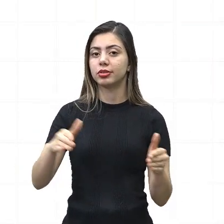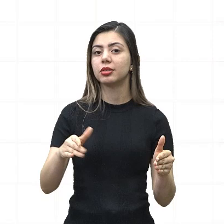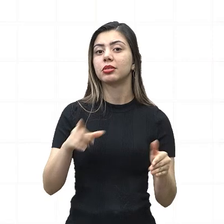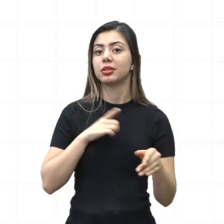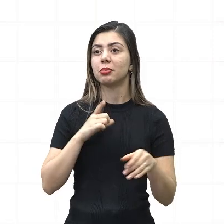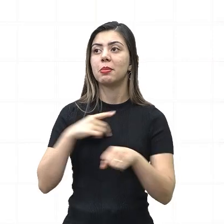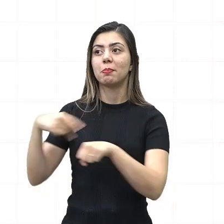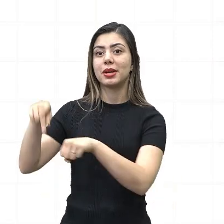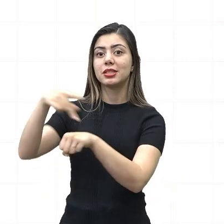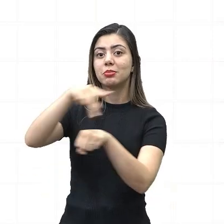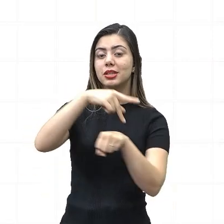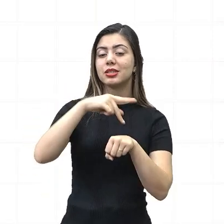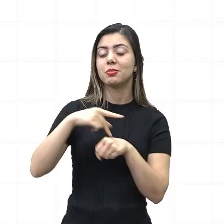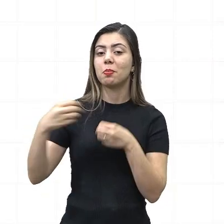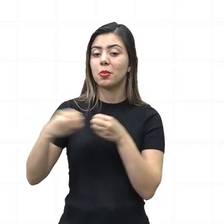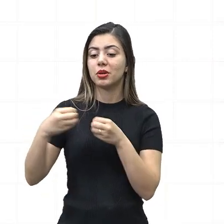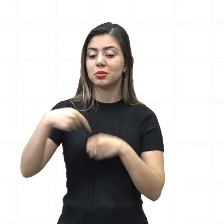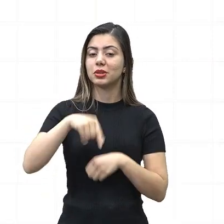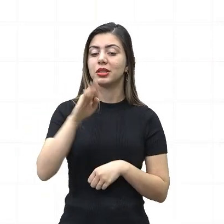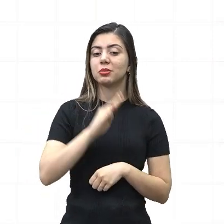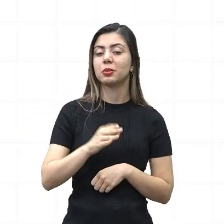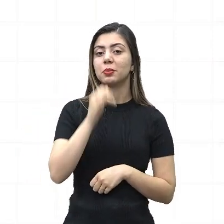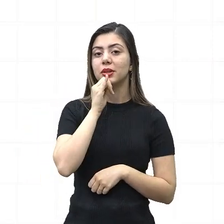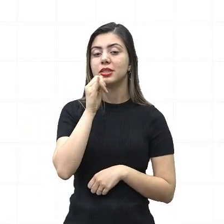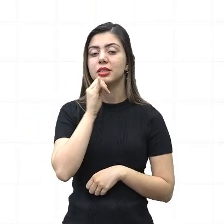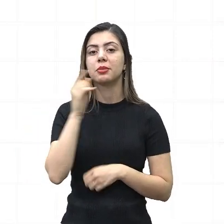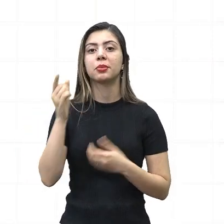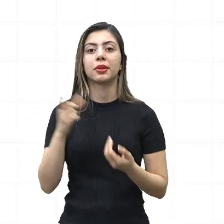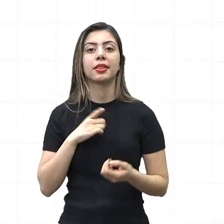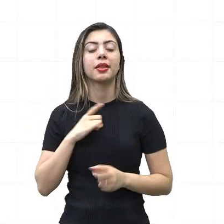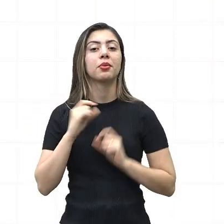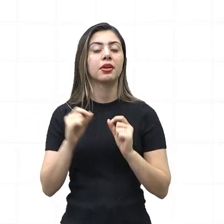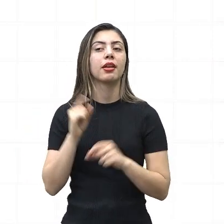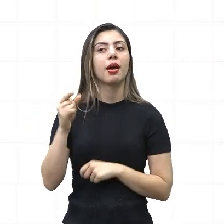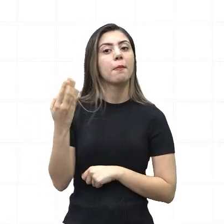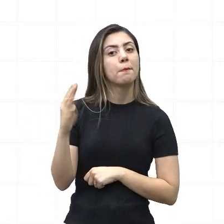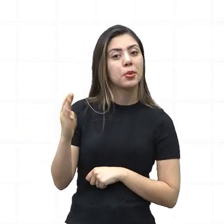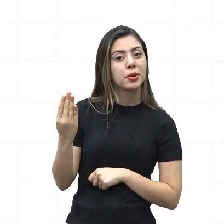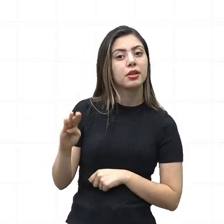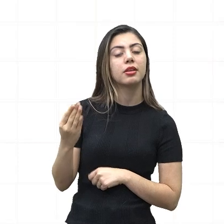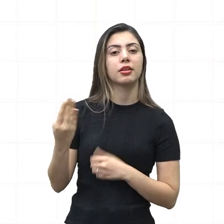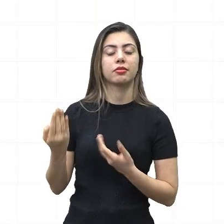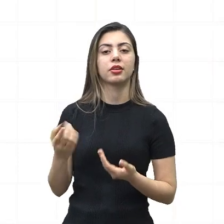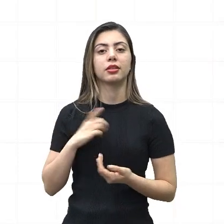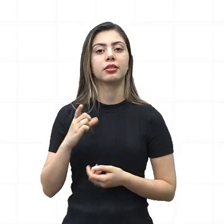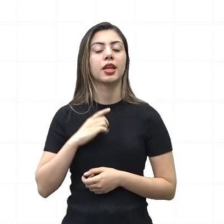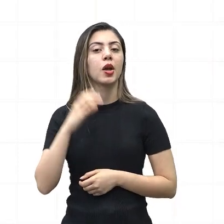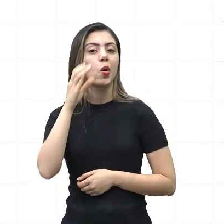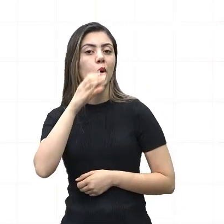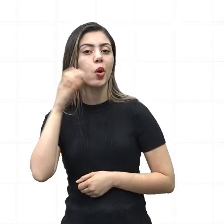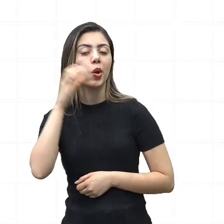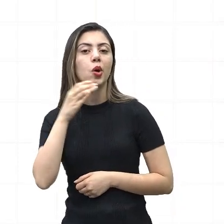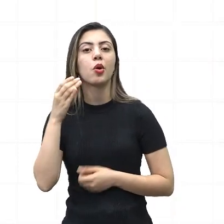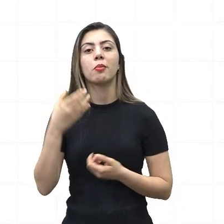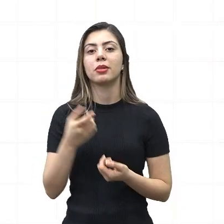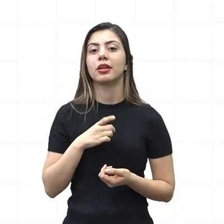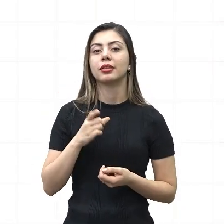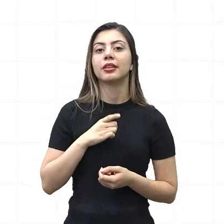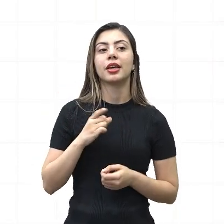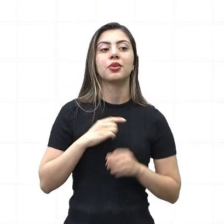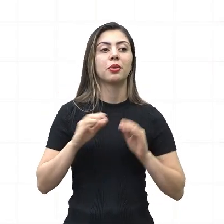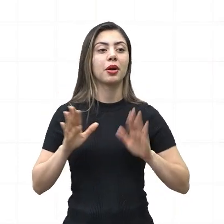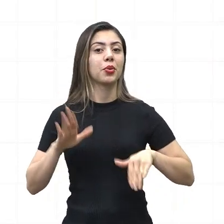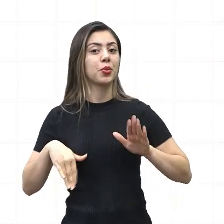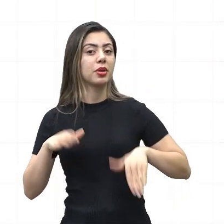outros países vizinhos do Brasil. É o caso da Bolívia, tem rio da bacia hidrográfica na Bolívia, na Colômbia, na Guiana Francesa,